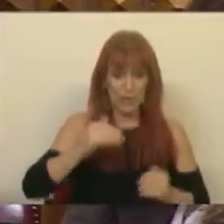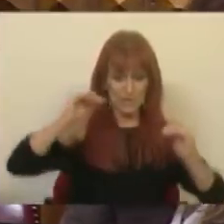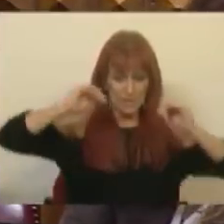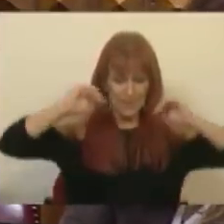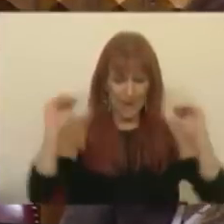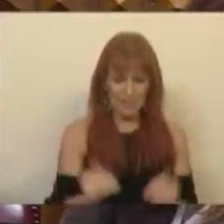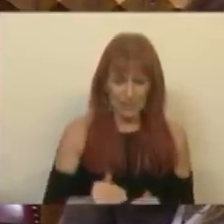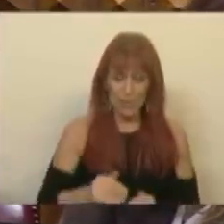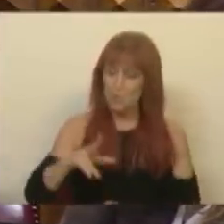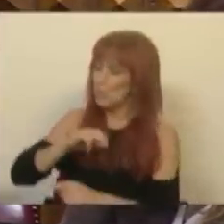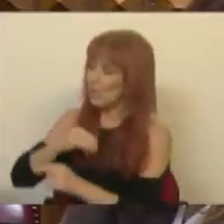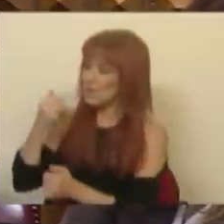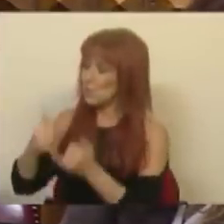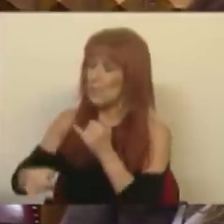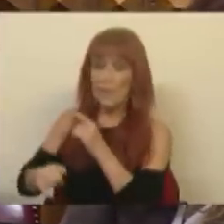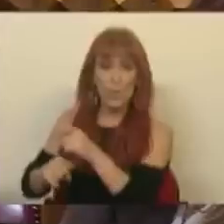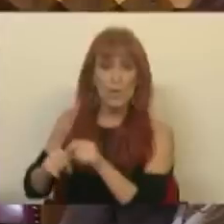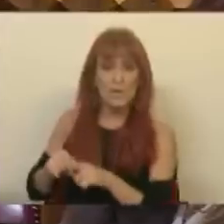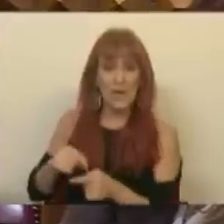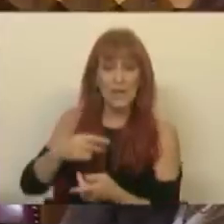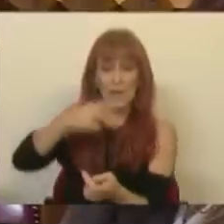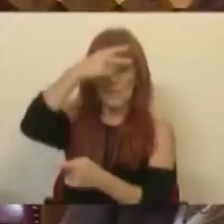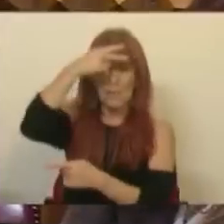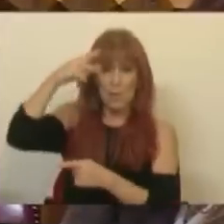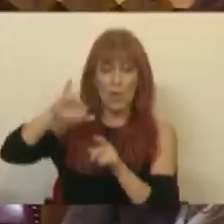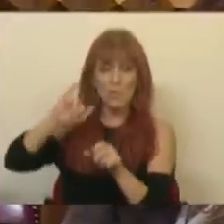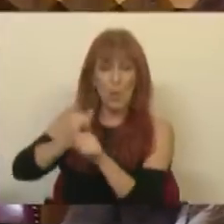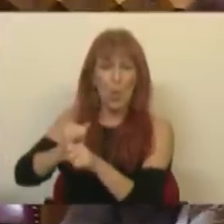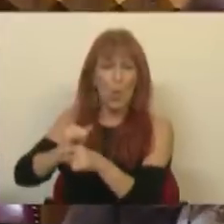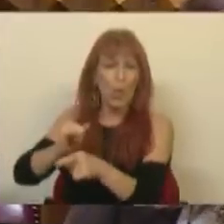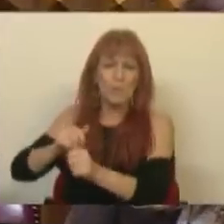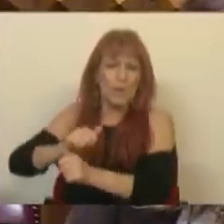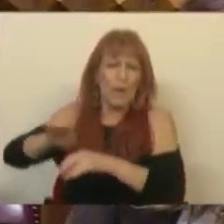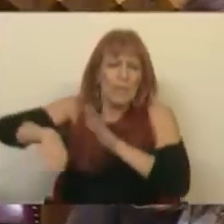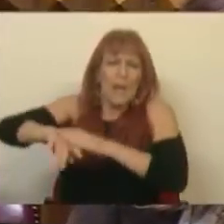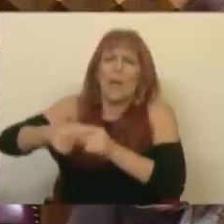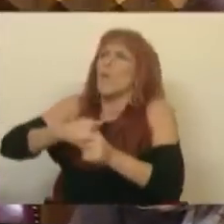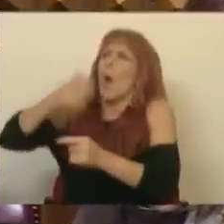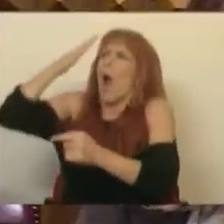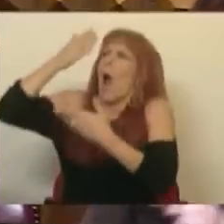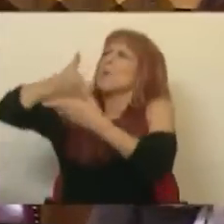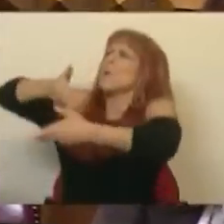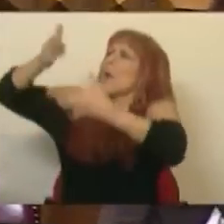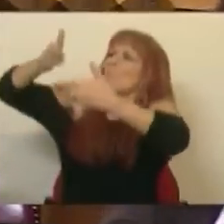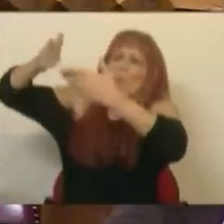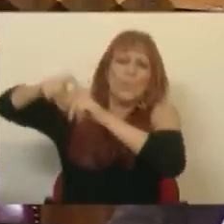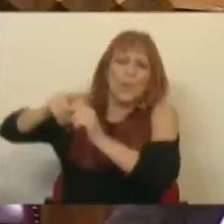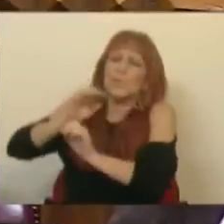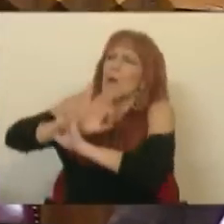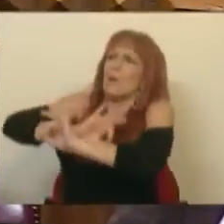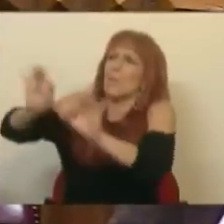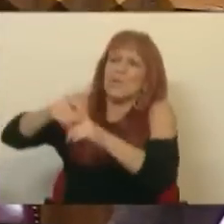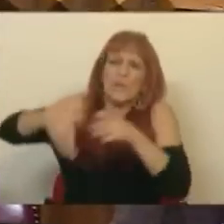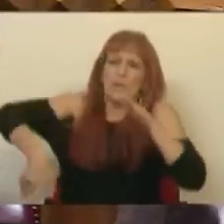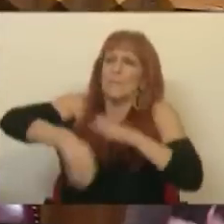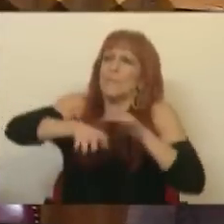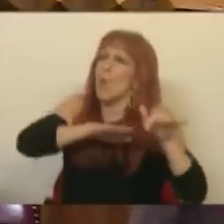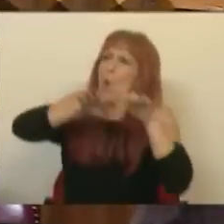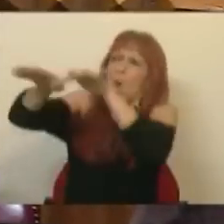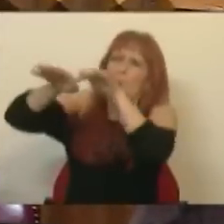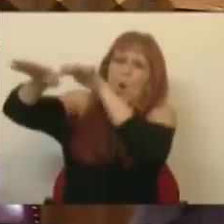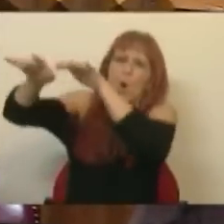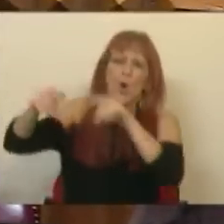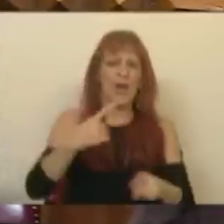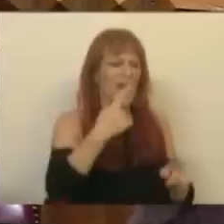que o prémio de risco da Lituânia outro Eldorado que a direita considera o local Fantástico para imigrar seguramente